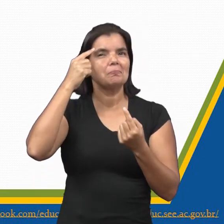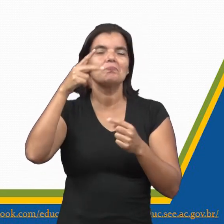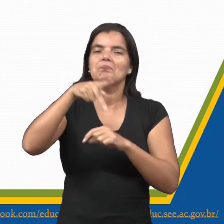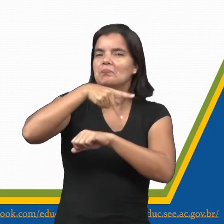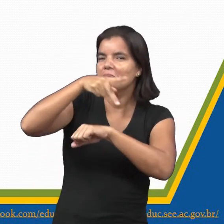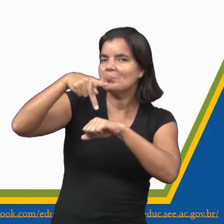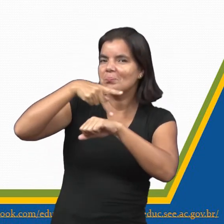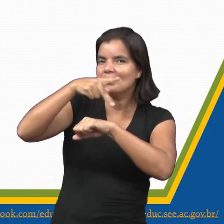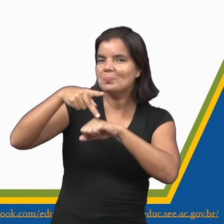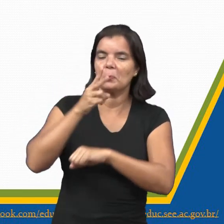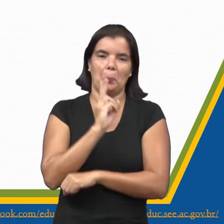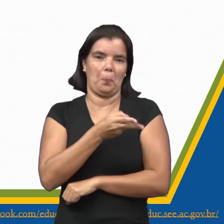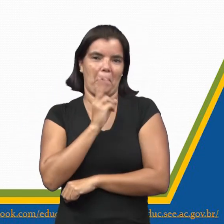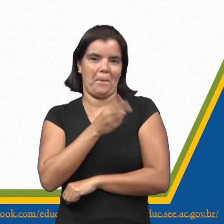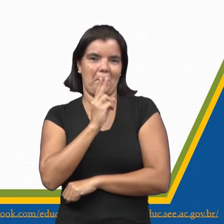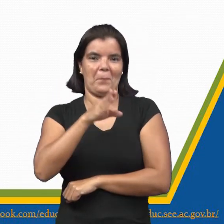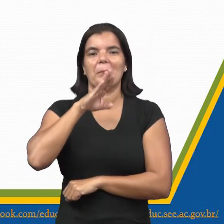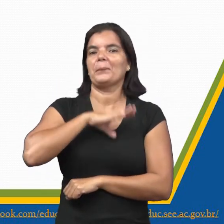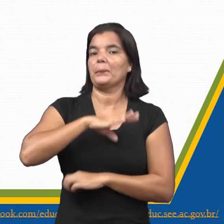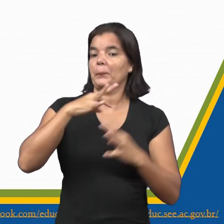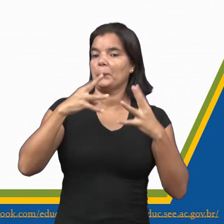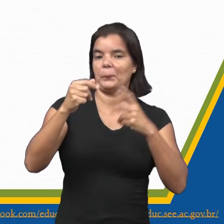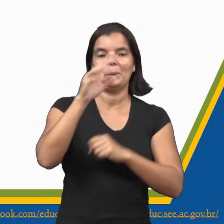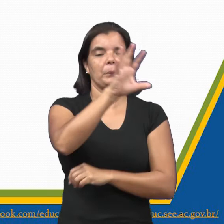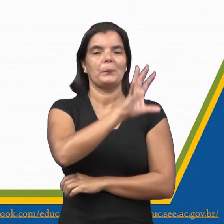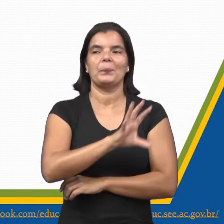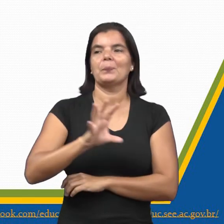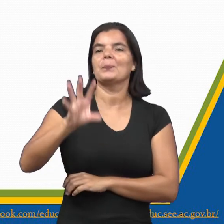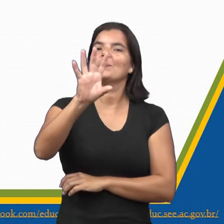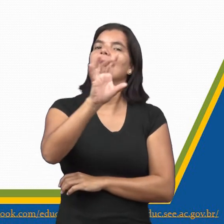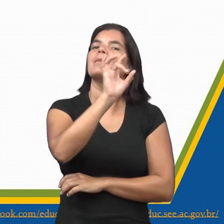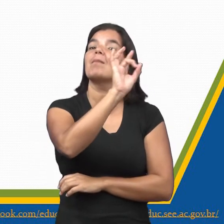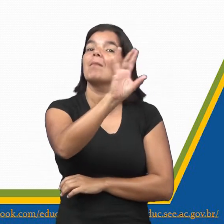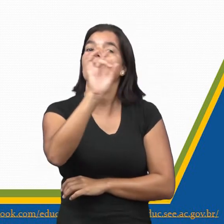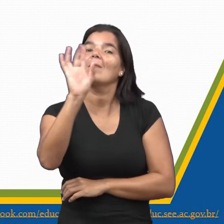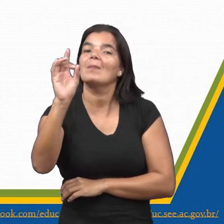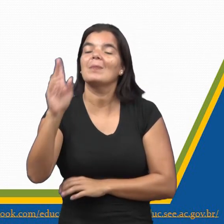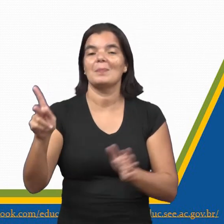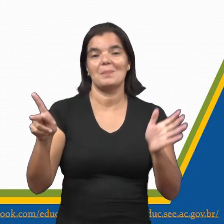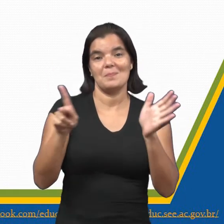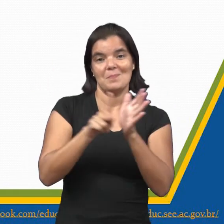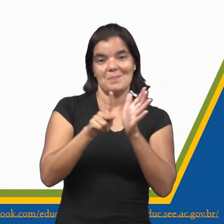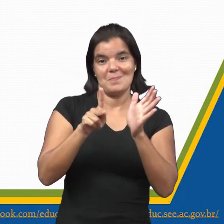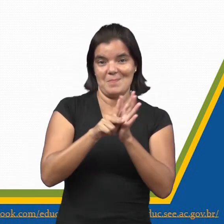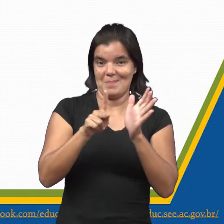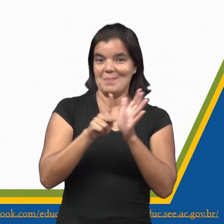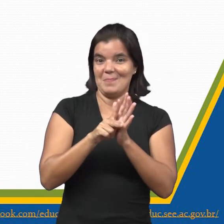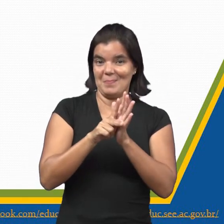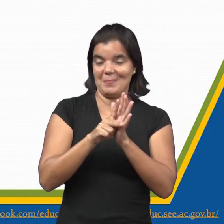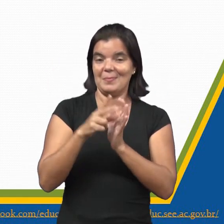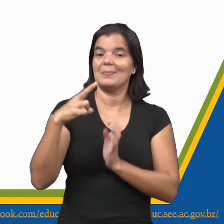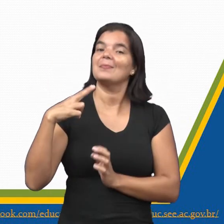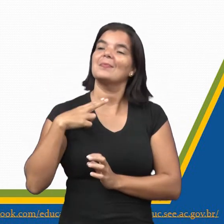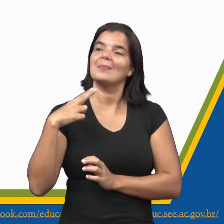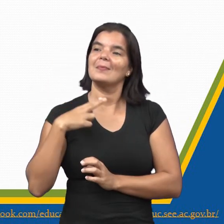embora o mesmo idioma seja falado em todas as regiões, cada uma possui suas